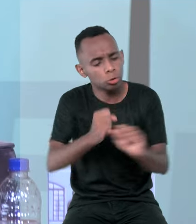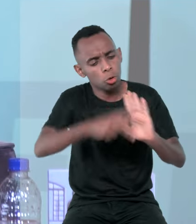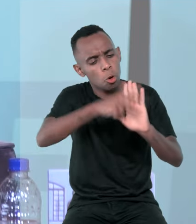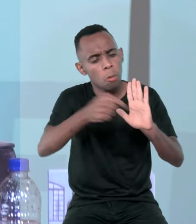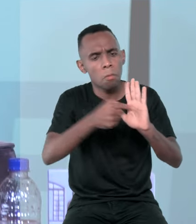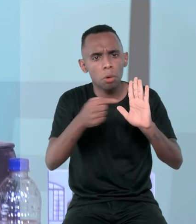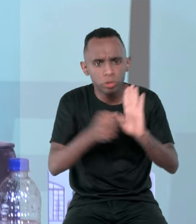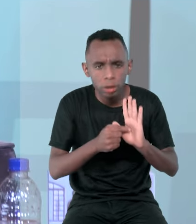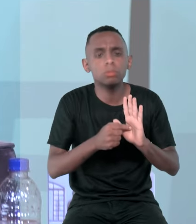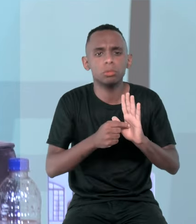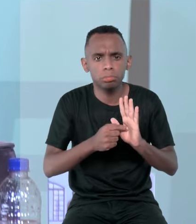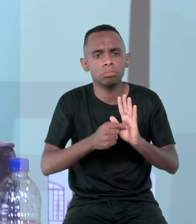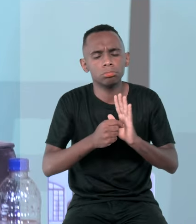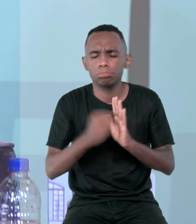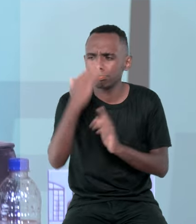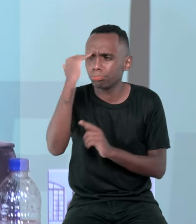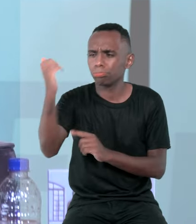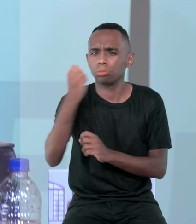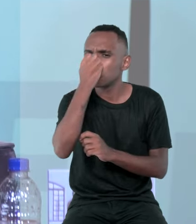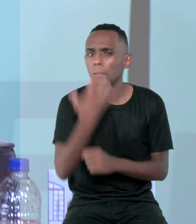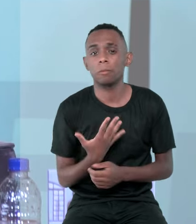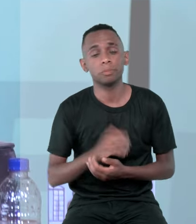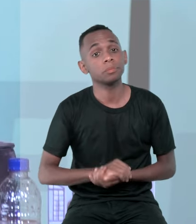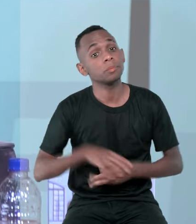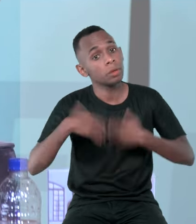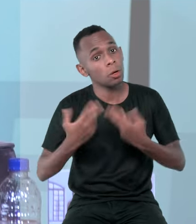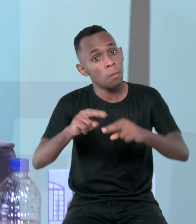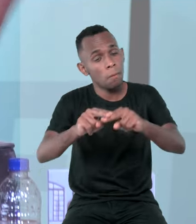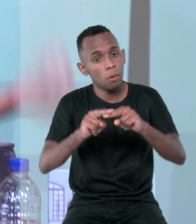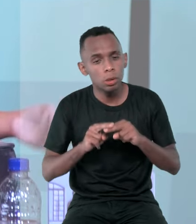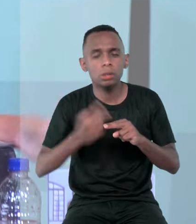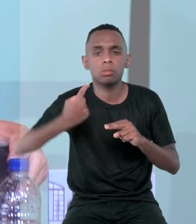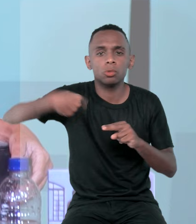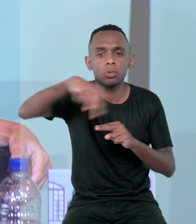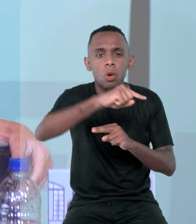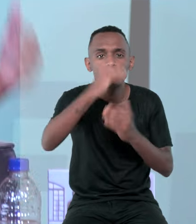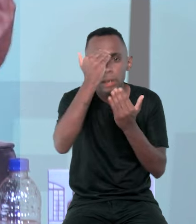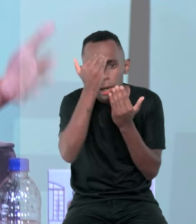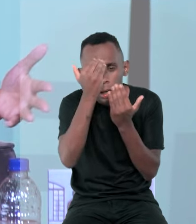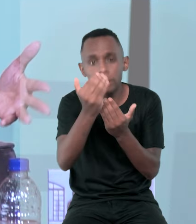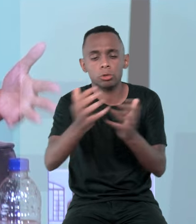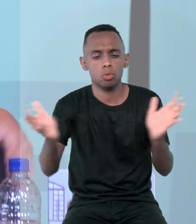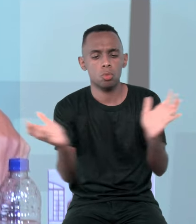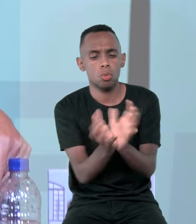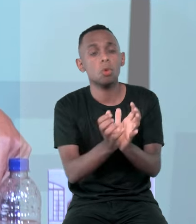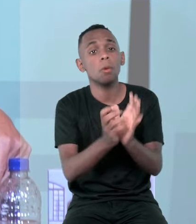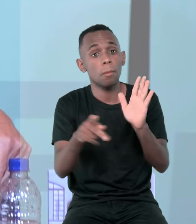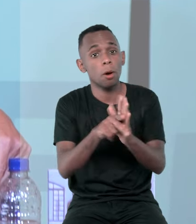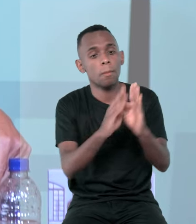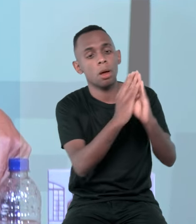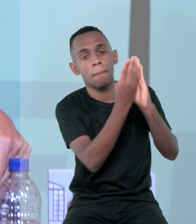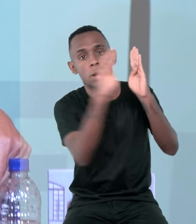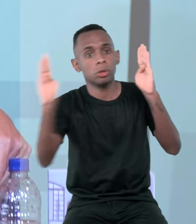projeto de muito sucesso. E por isso a gente agradece a equipe da Biblioteca